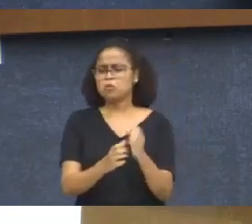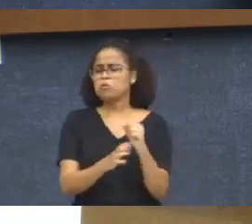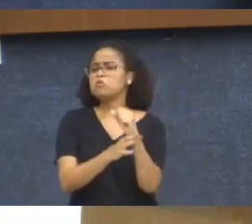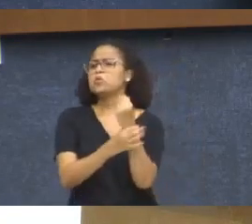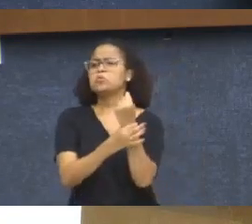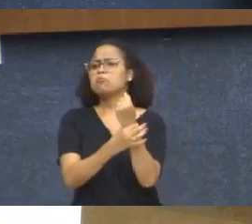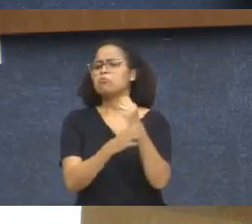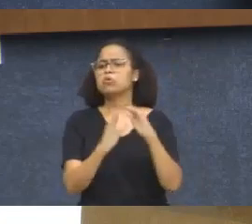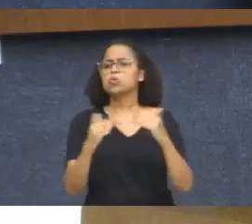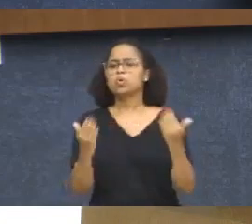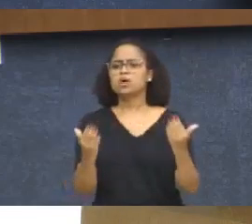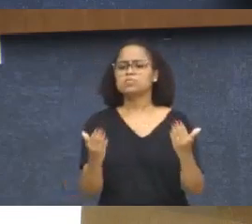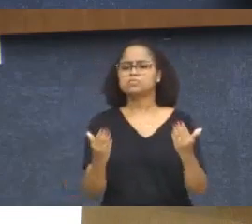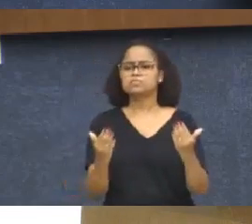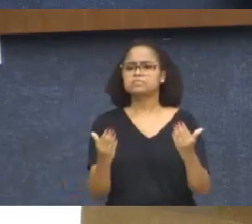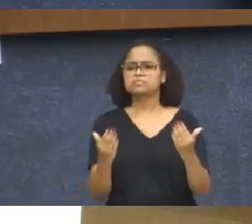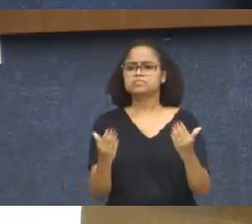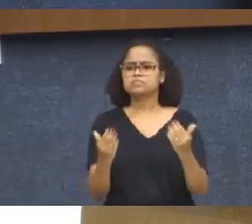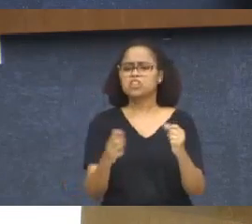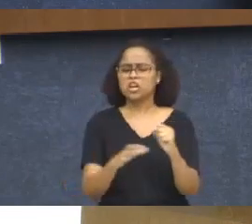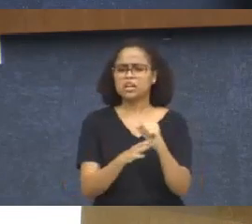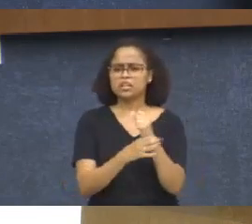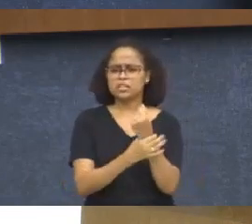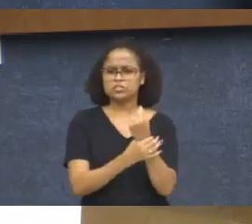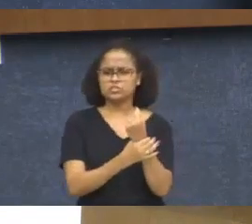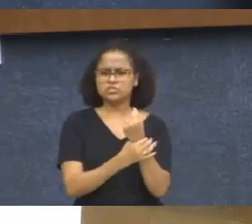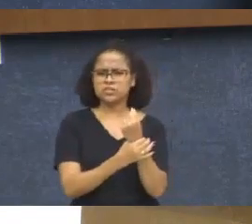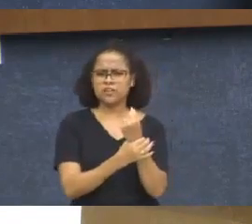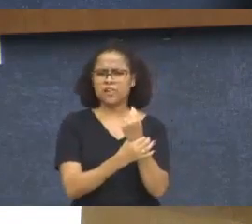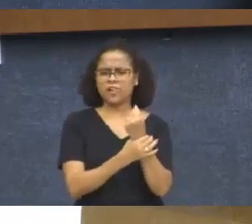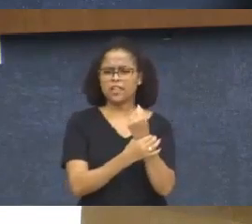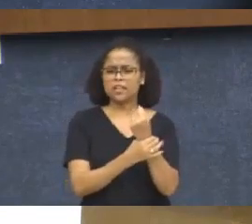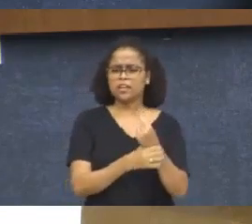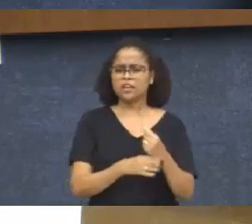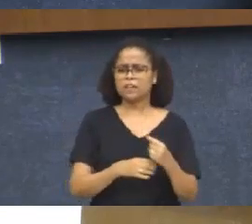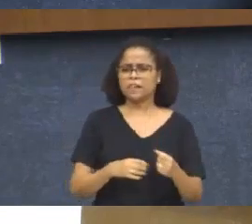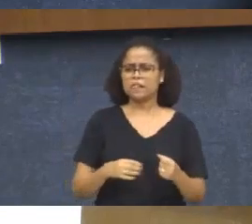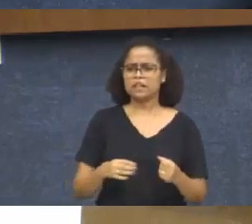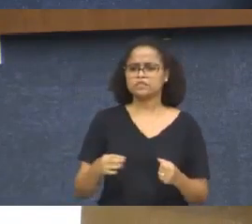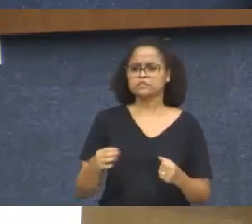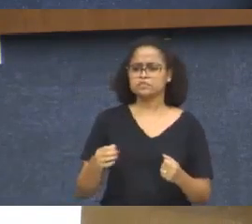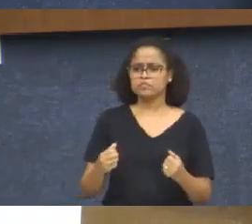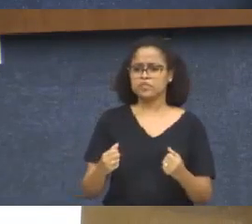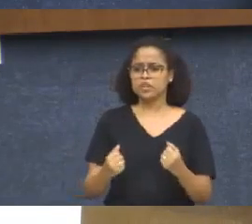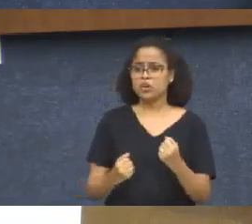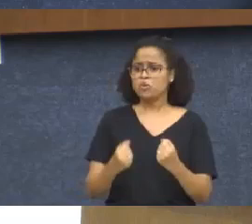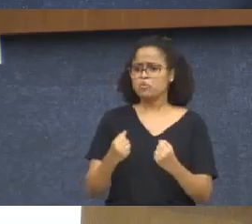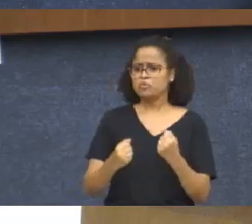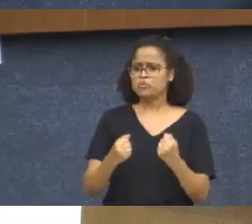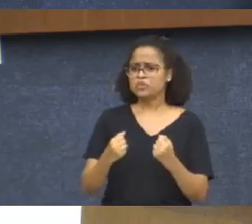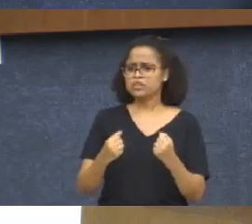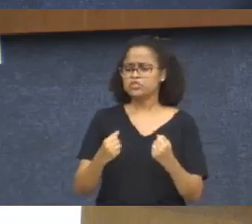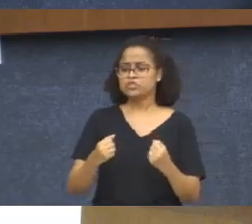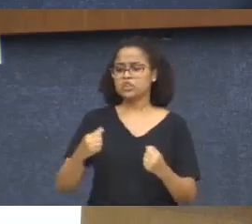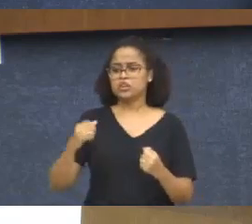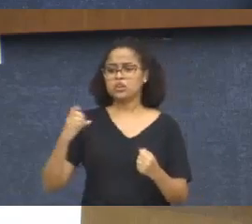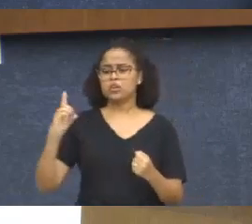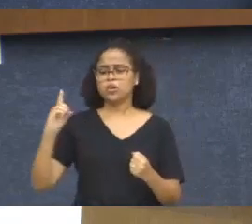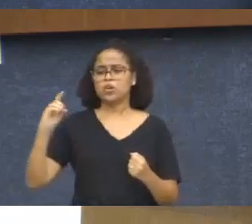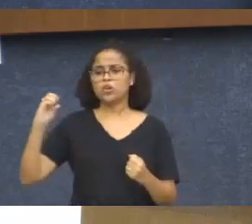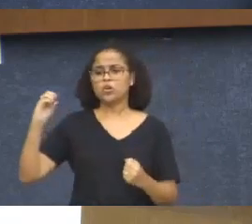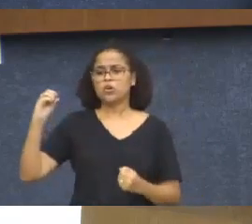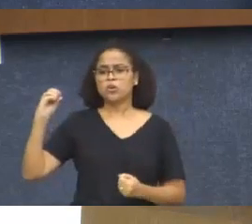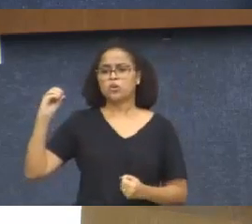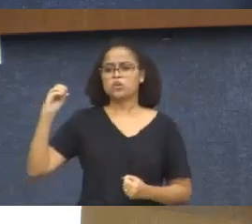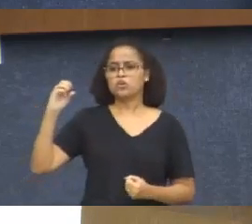as garantias? A garantia é um Fiat Doblô de R$55 mil. A